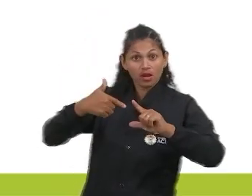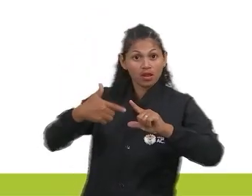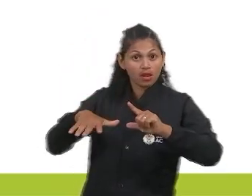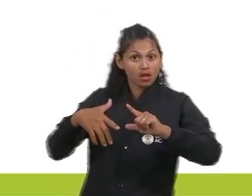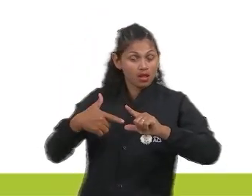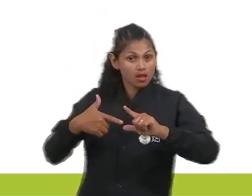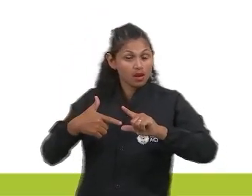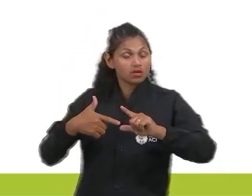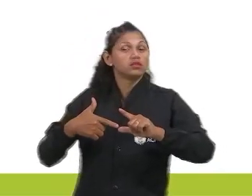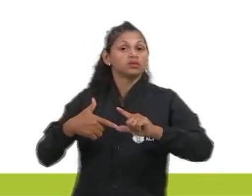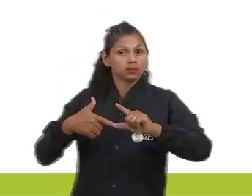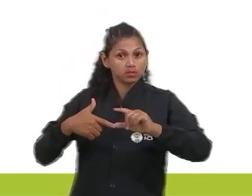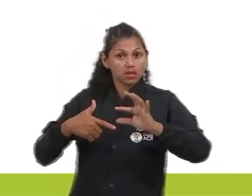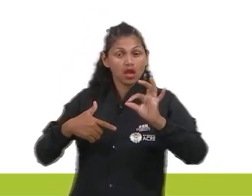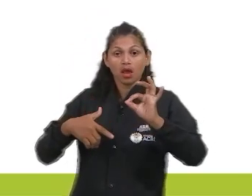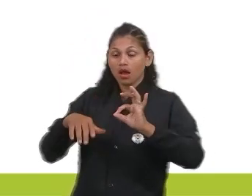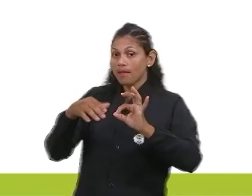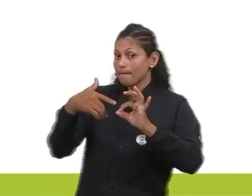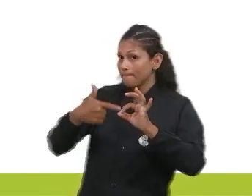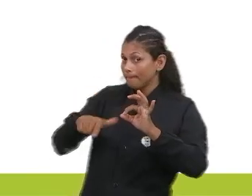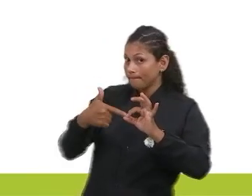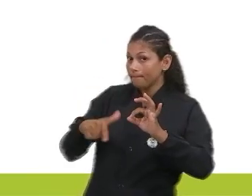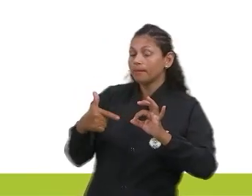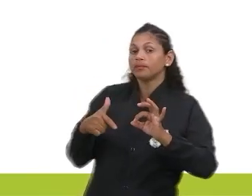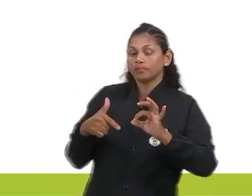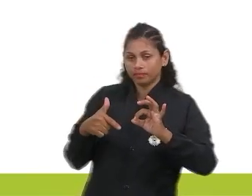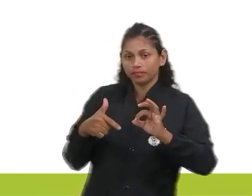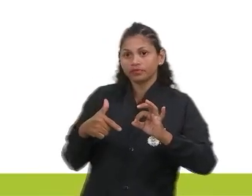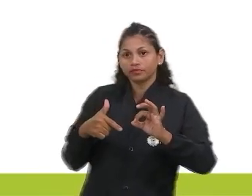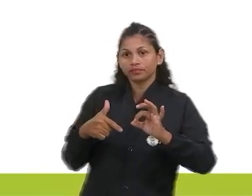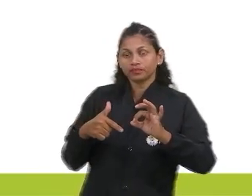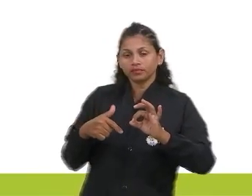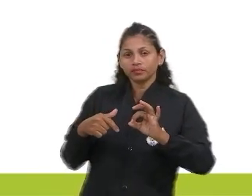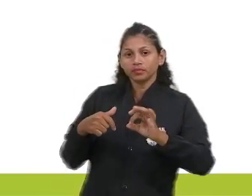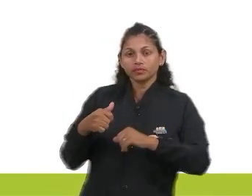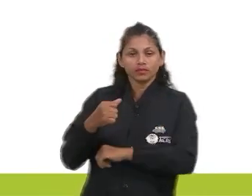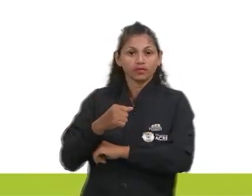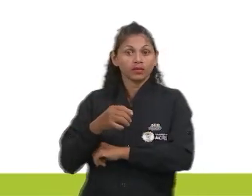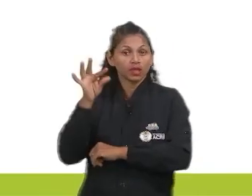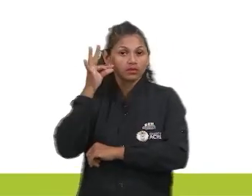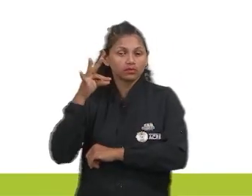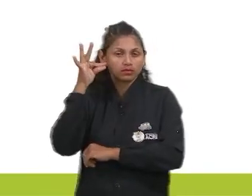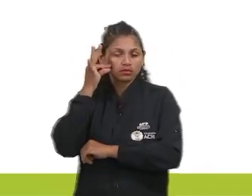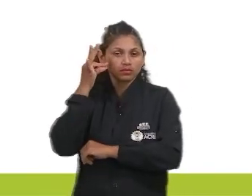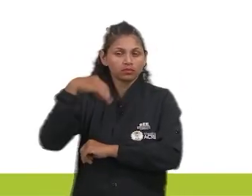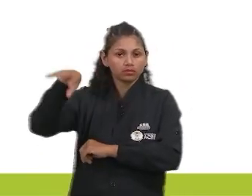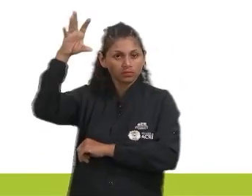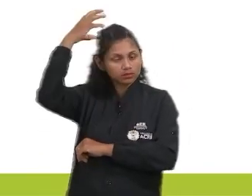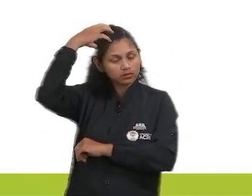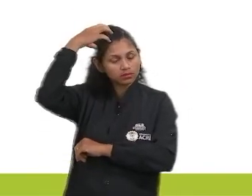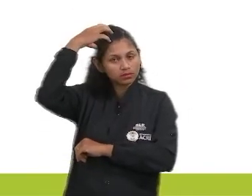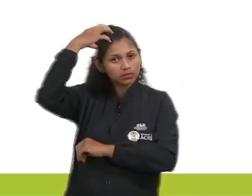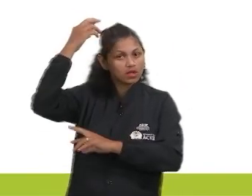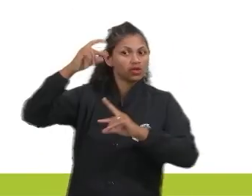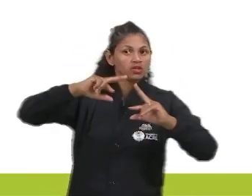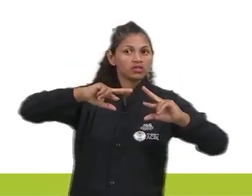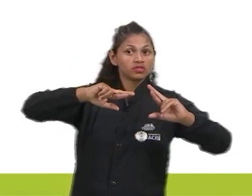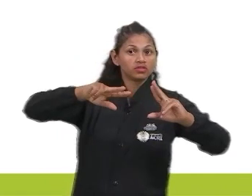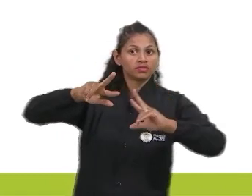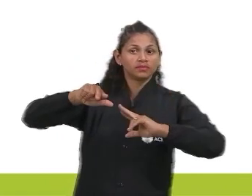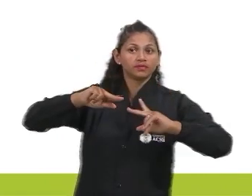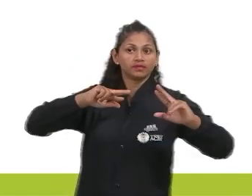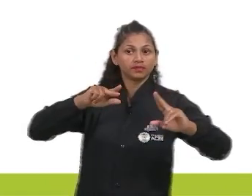entre moléculas. A rainha, ela produz o sinalizador químico conhecido como ácido